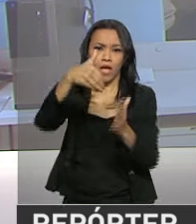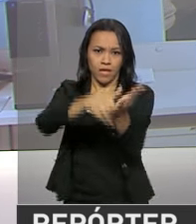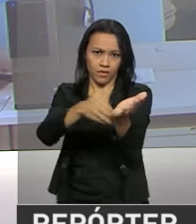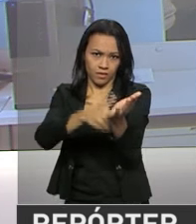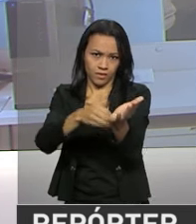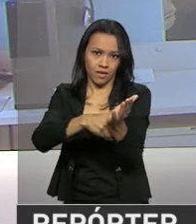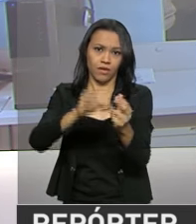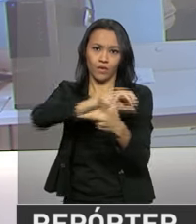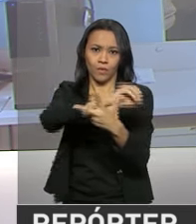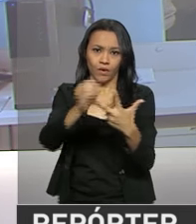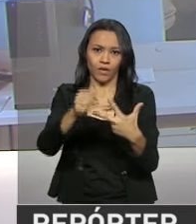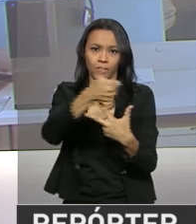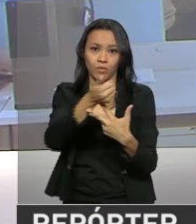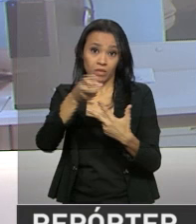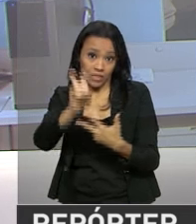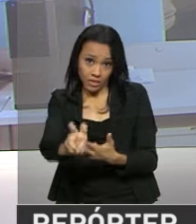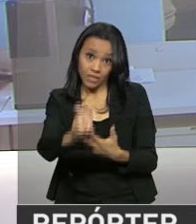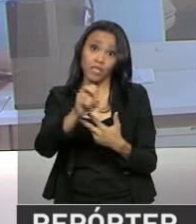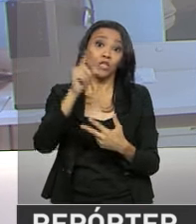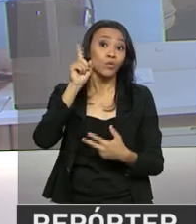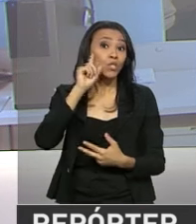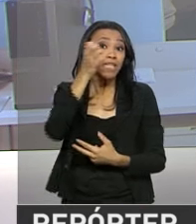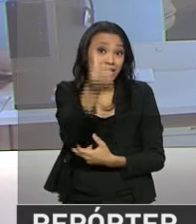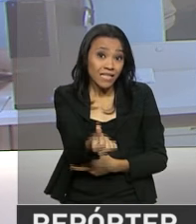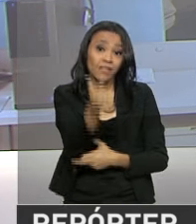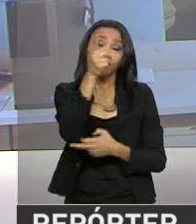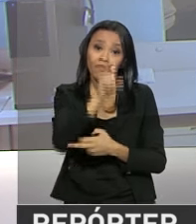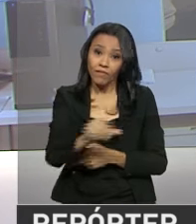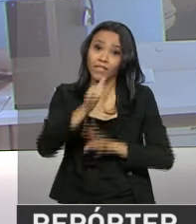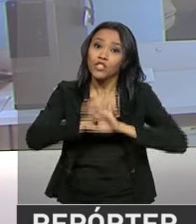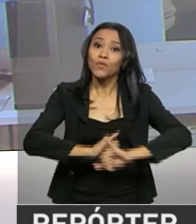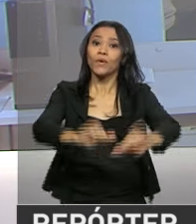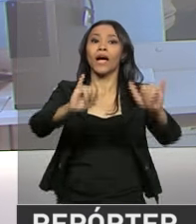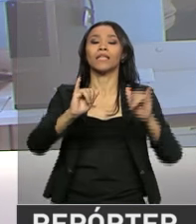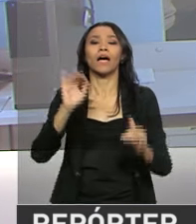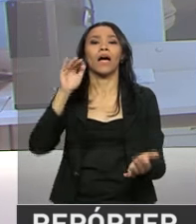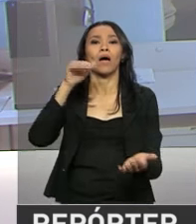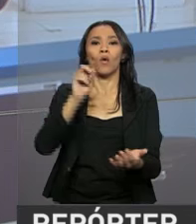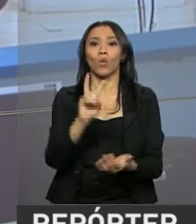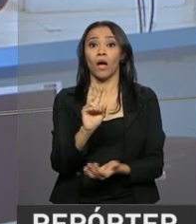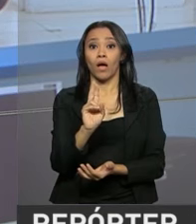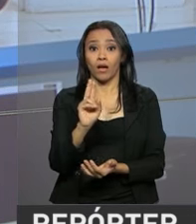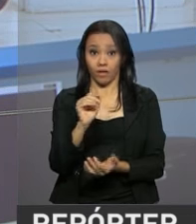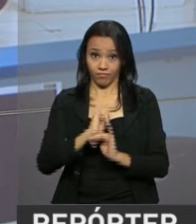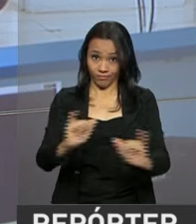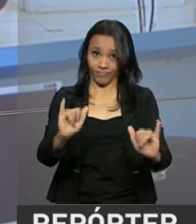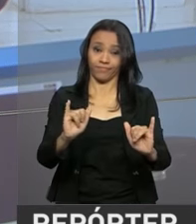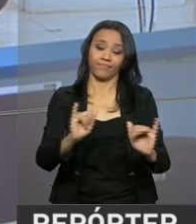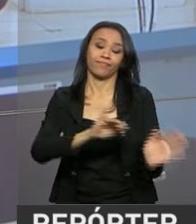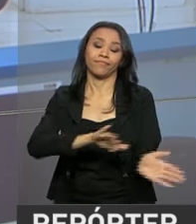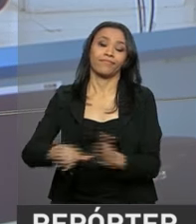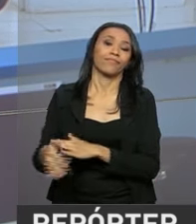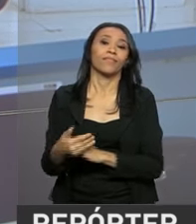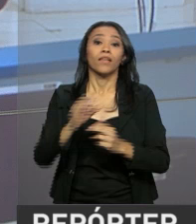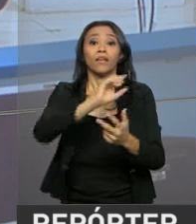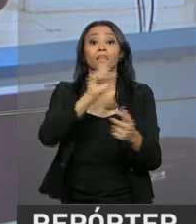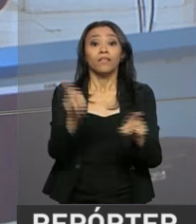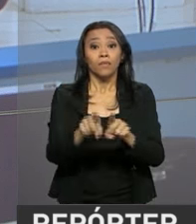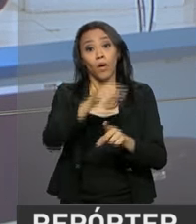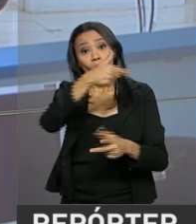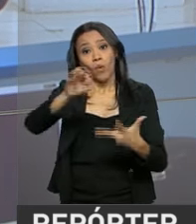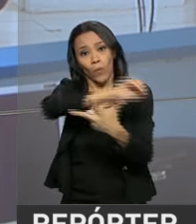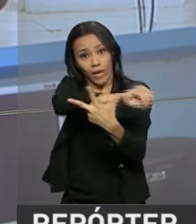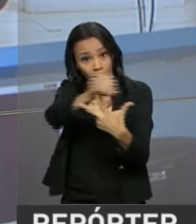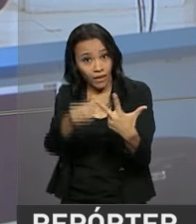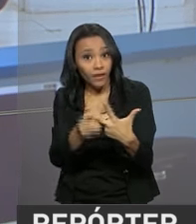2015. No dia 6 de junho será divulgado o resultado da primeira e única chamada regular. E o Enem, o Exame Nacional do